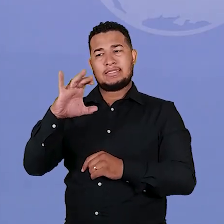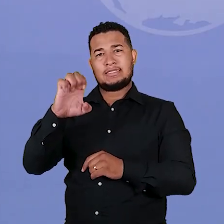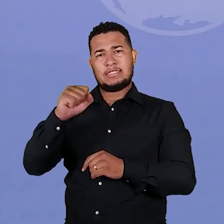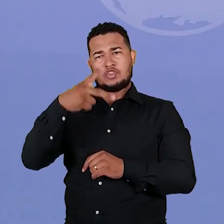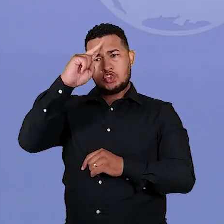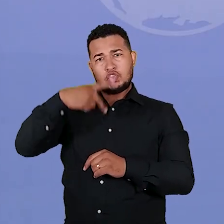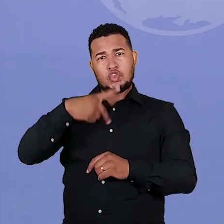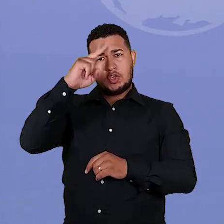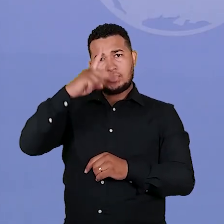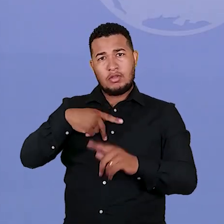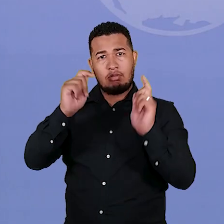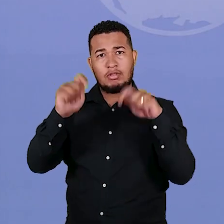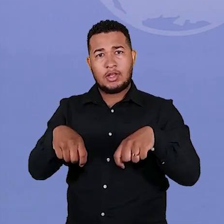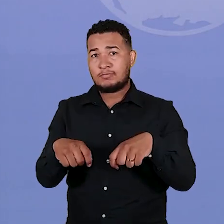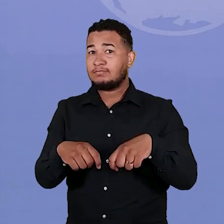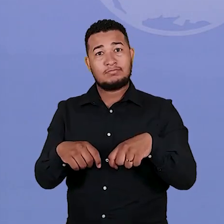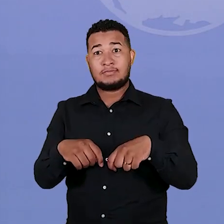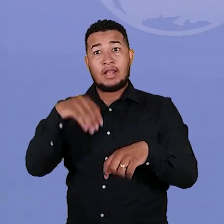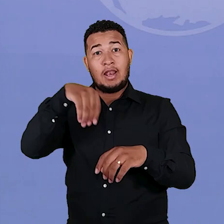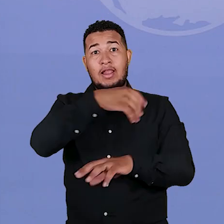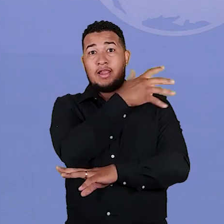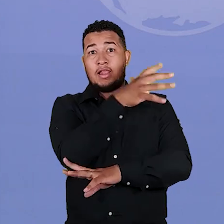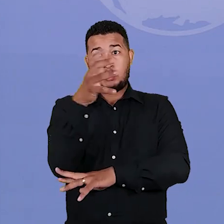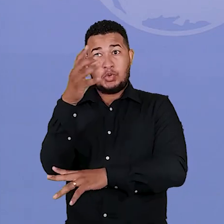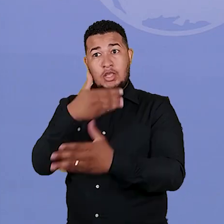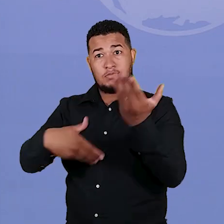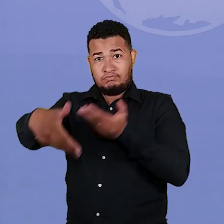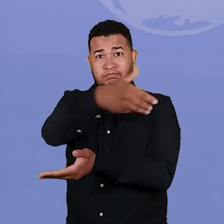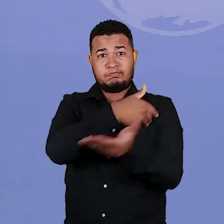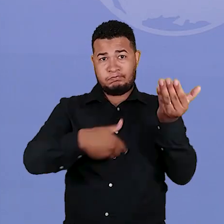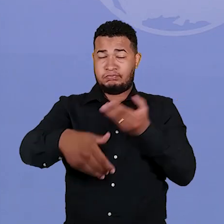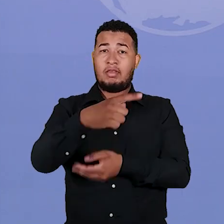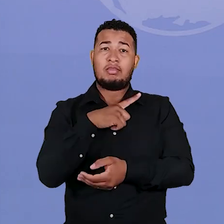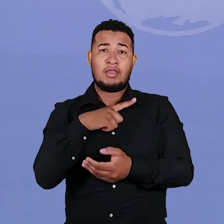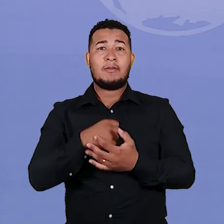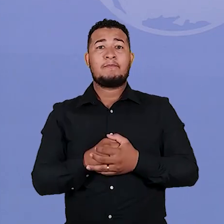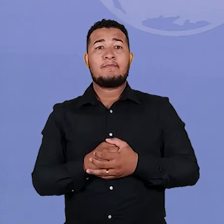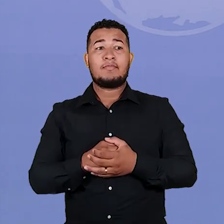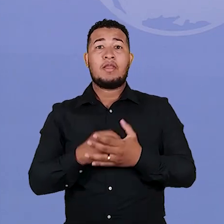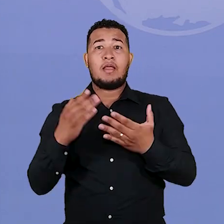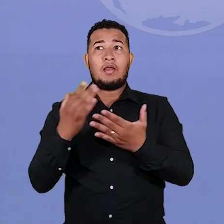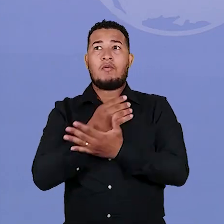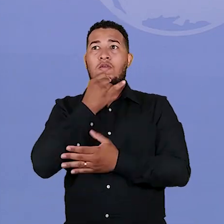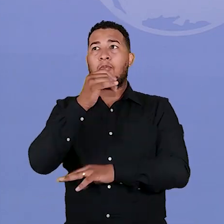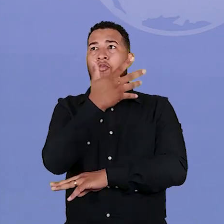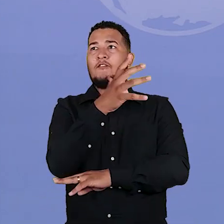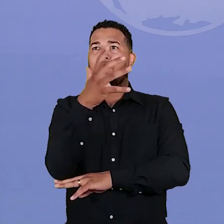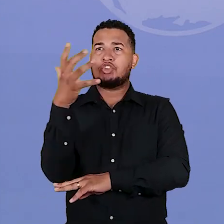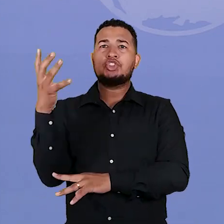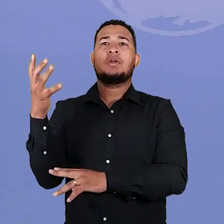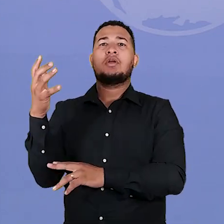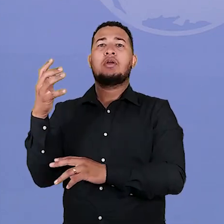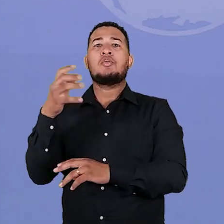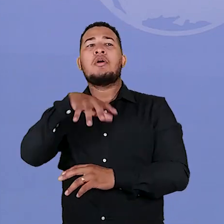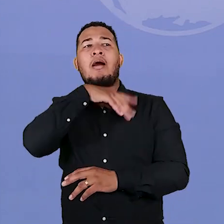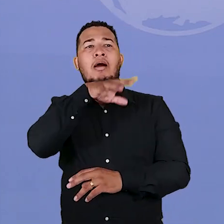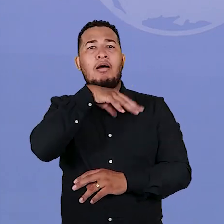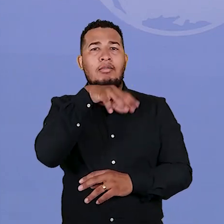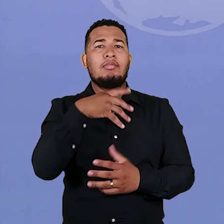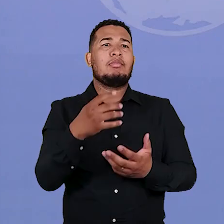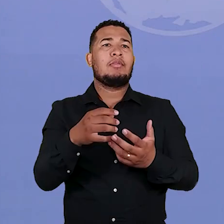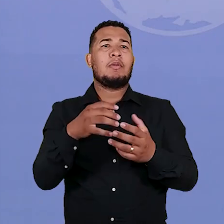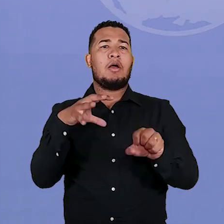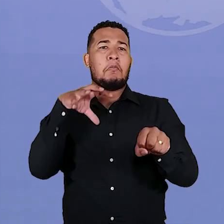espécies não vivem sozinhas, né? Na natureza, elas estão tudo junto, misturado, né? Então, tem espécies